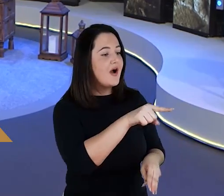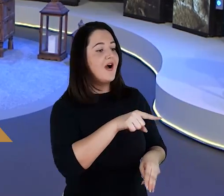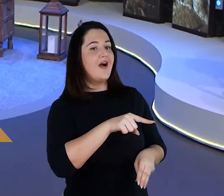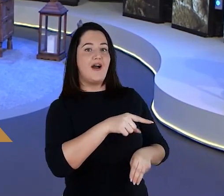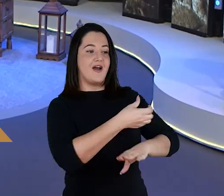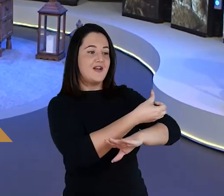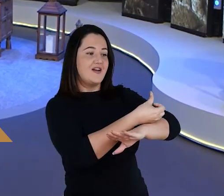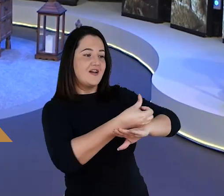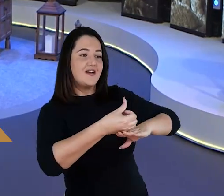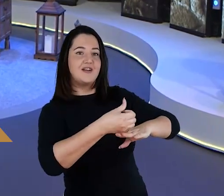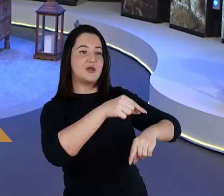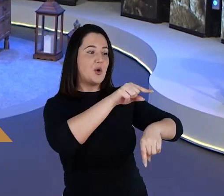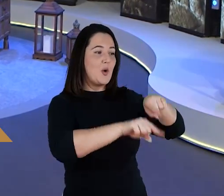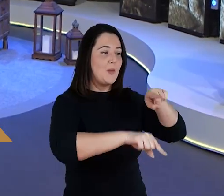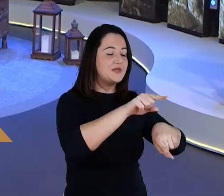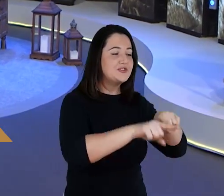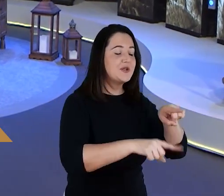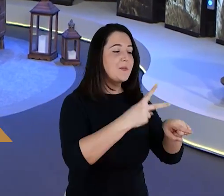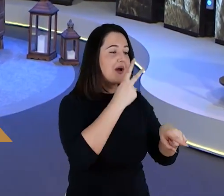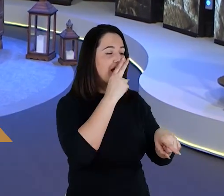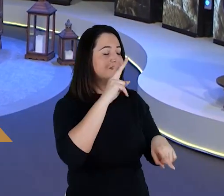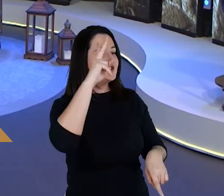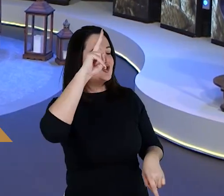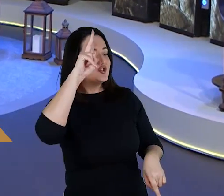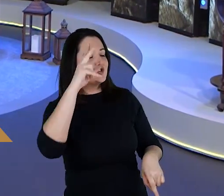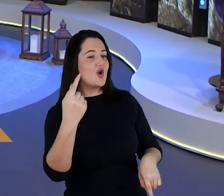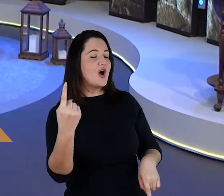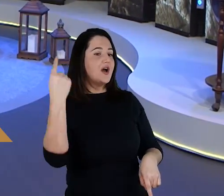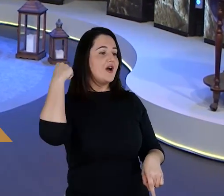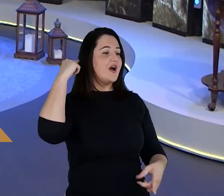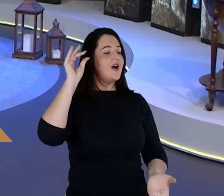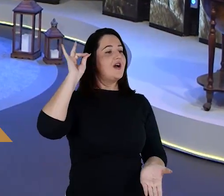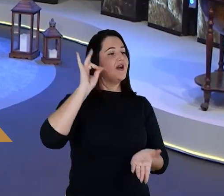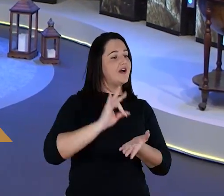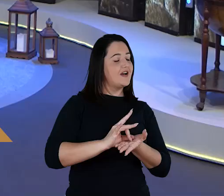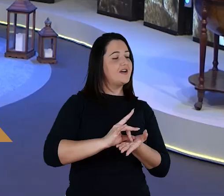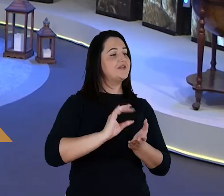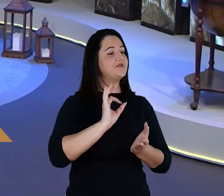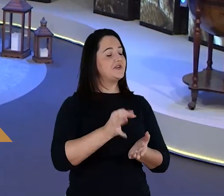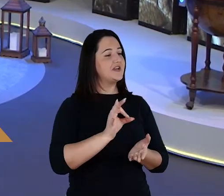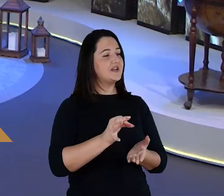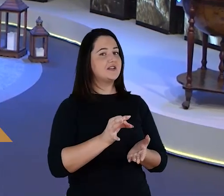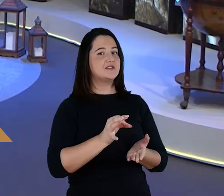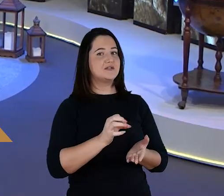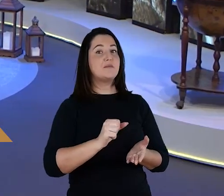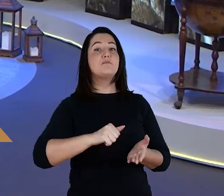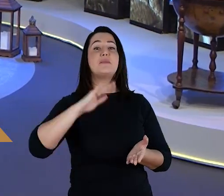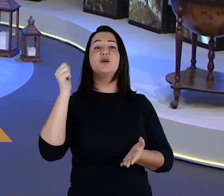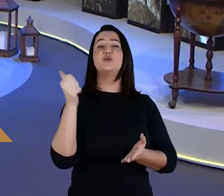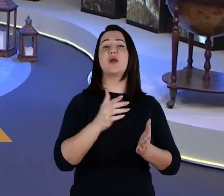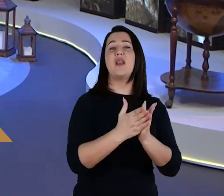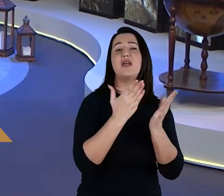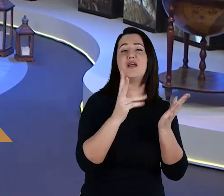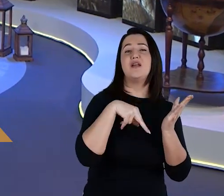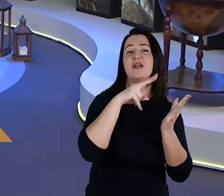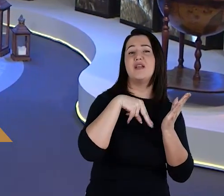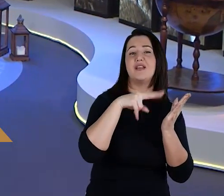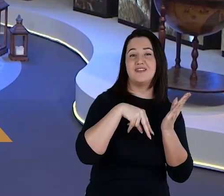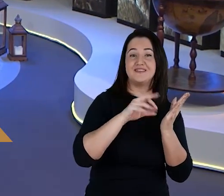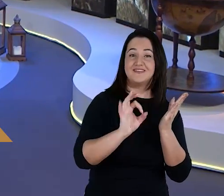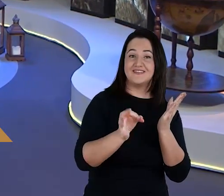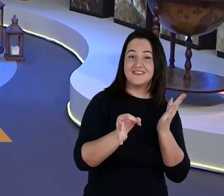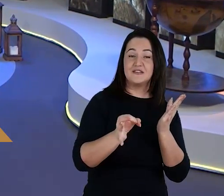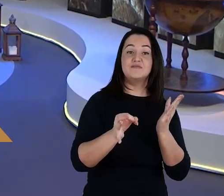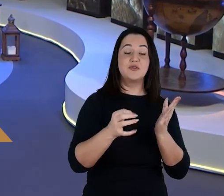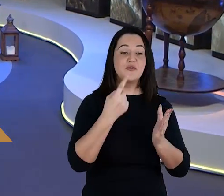história mais real. Aliás, mais real do que qualquer outro livro ou documentário. É como se tivéssemos, através do artefato,